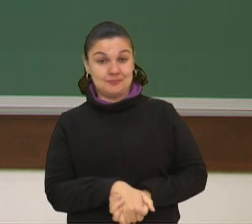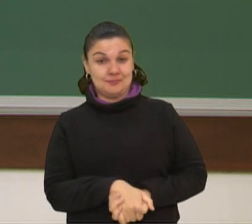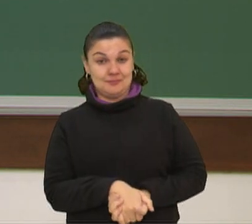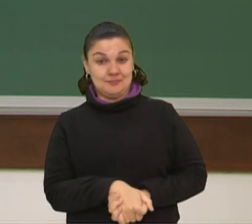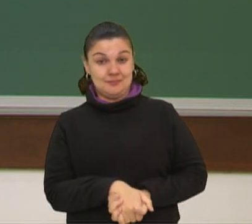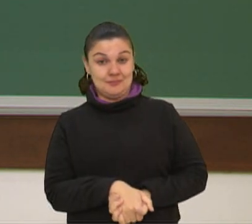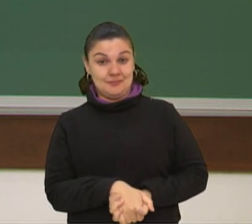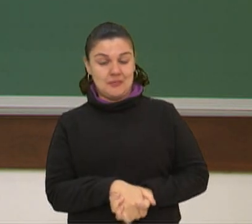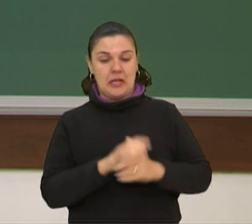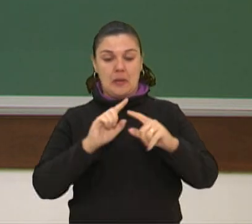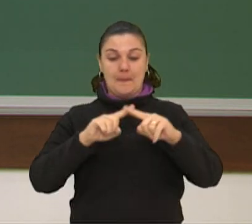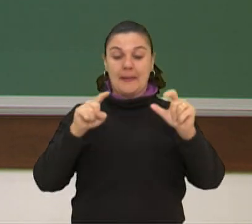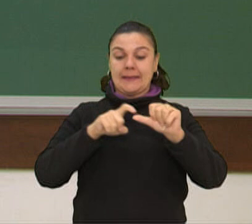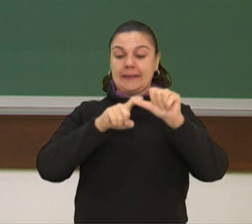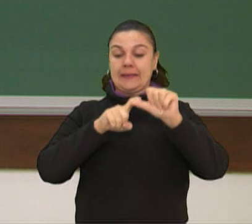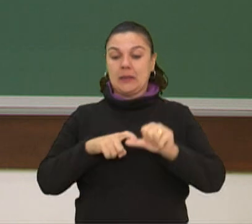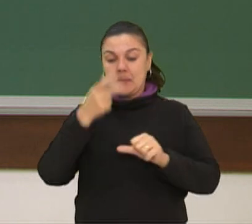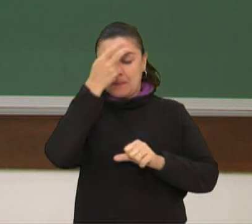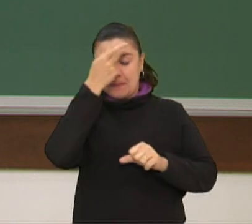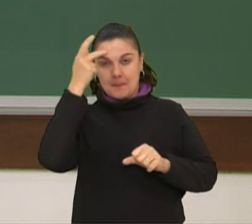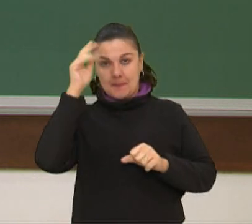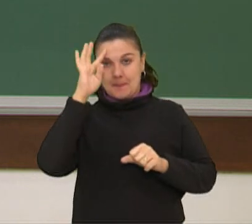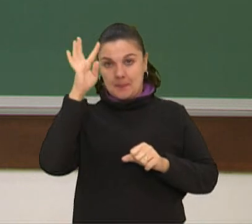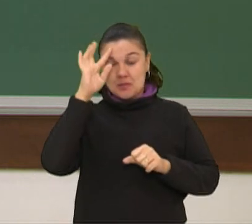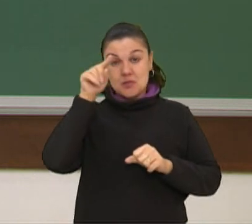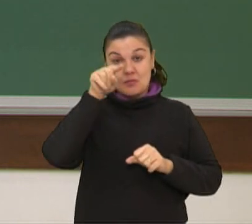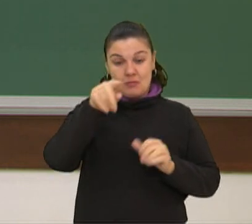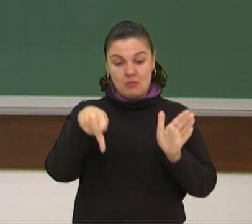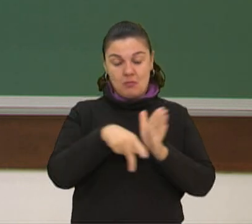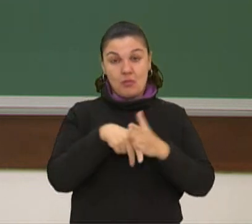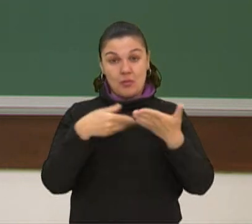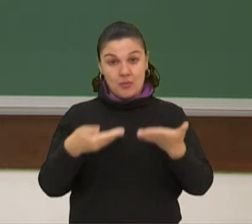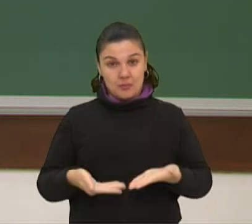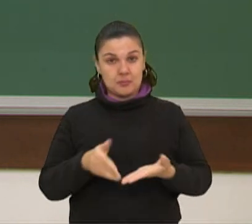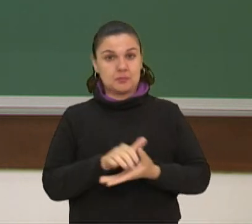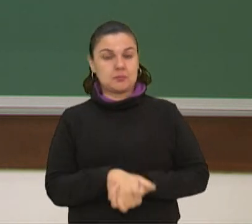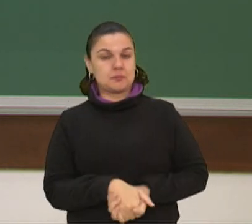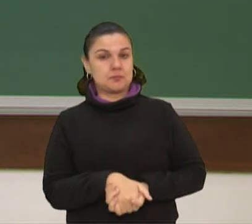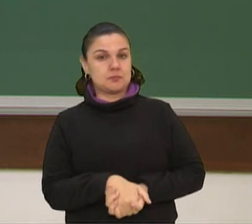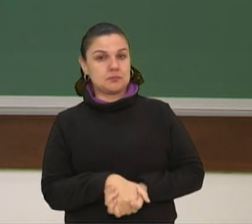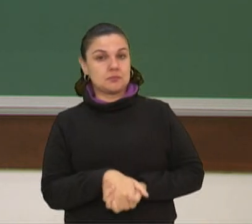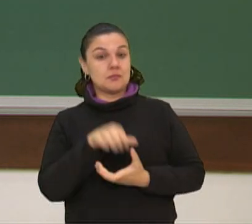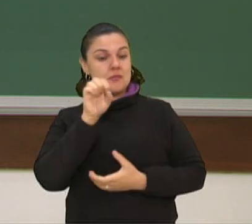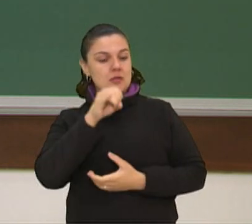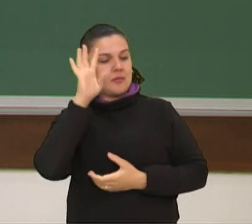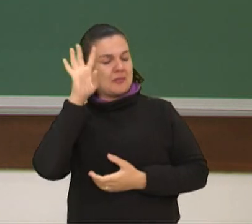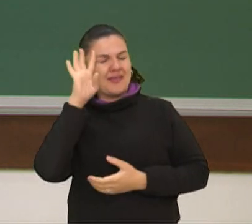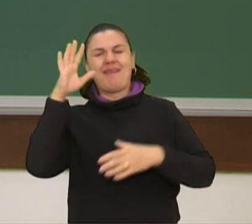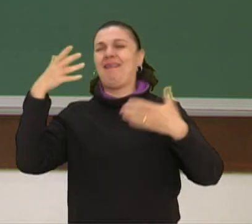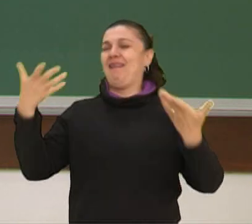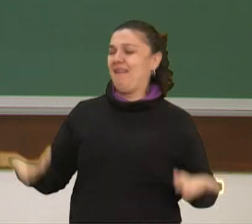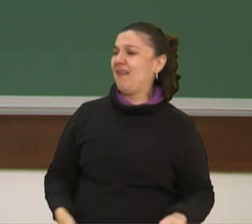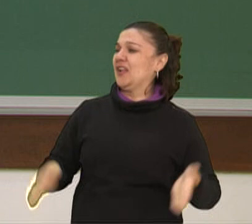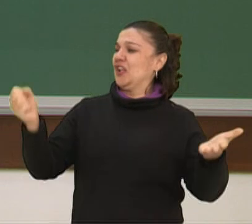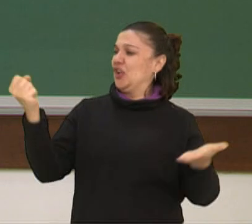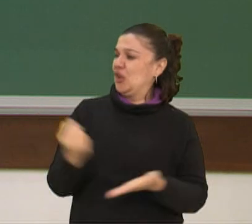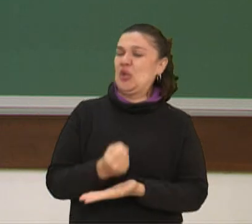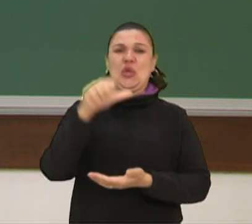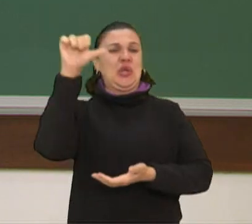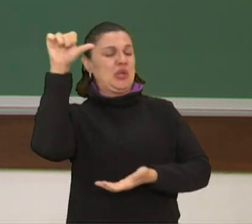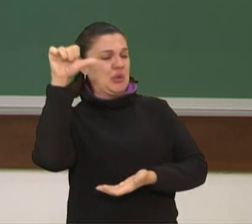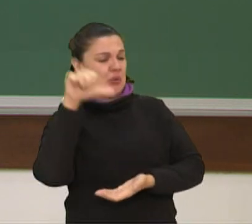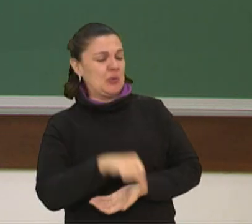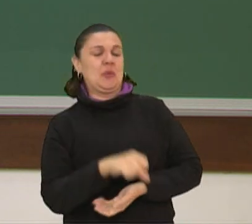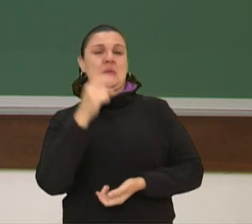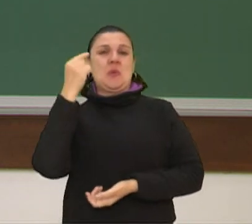Vou retornar um exemplo que eu dei na aula anterior, um acidente de carro. Se você sofre um acidente de